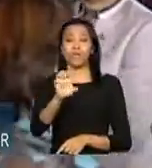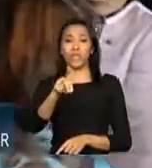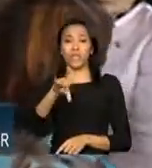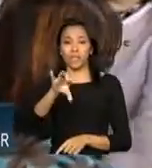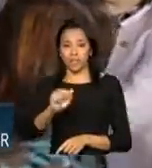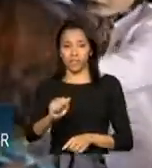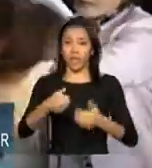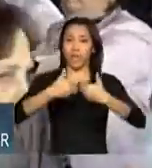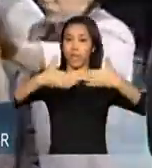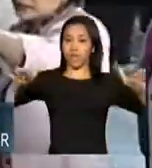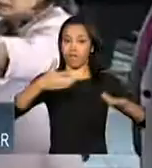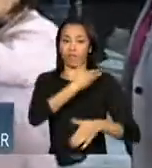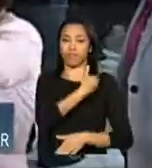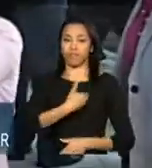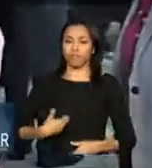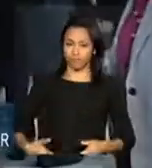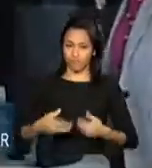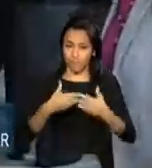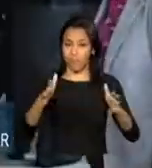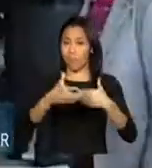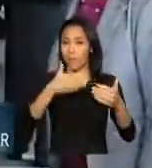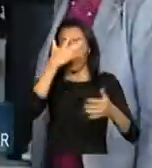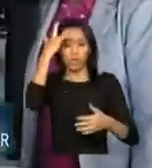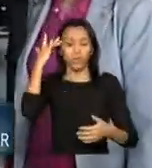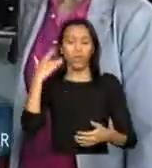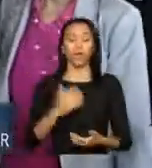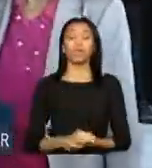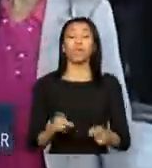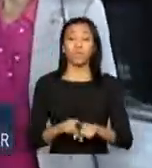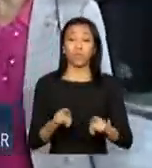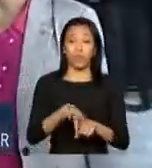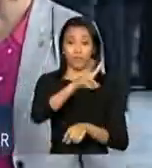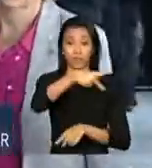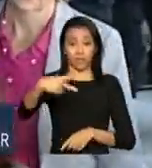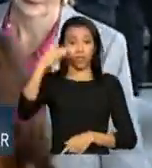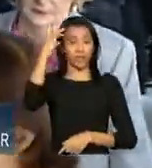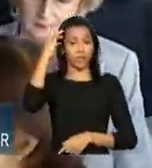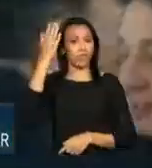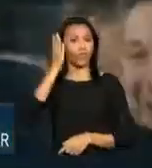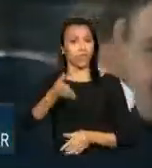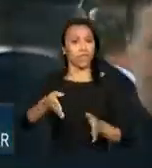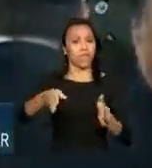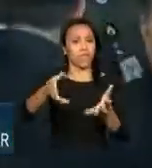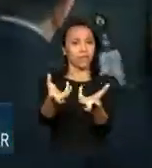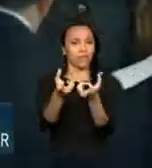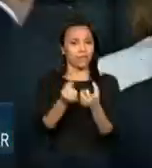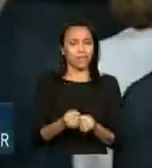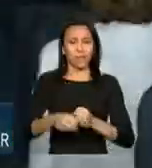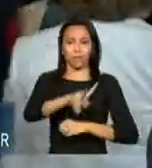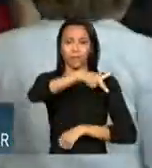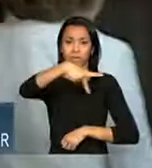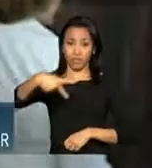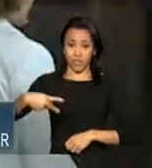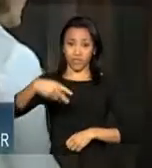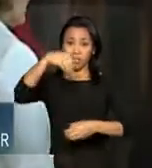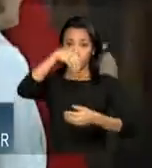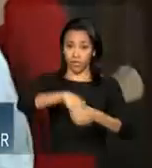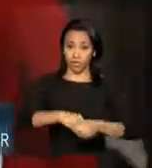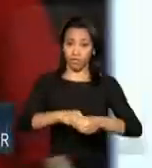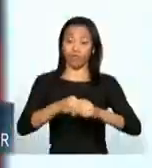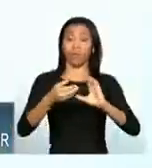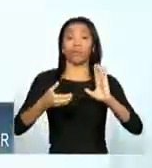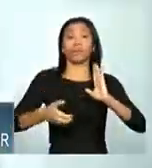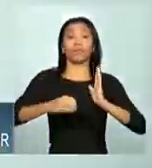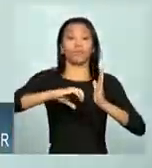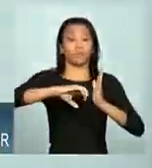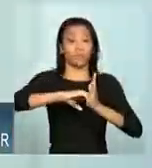Essas são imagens ao vivo. A presidenta Dilma Rousseff foi recebida pelo presidente do Senado, Renan Calheiros, pelo presidente